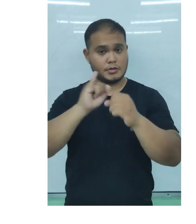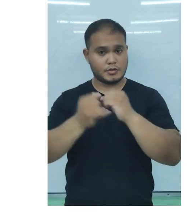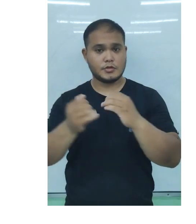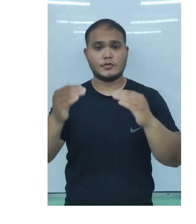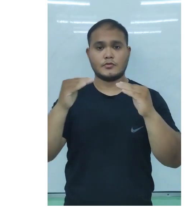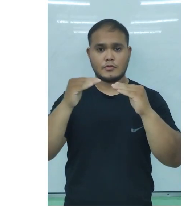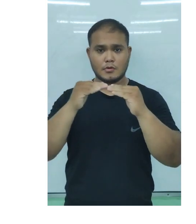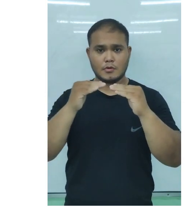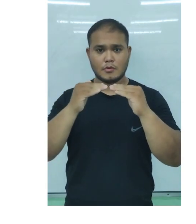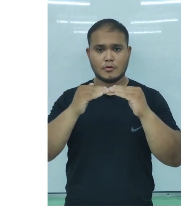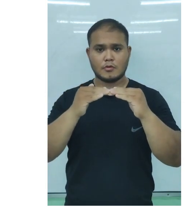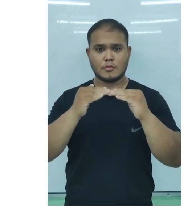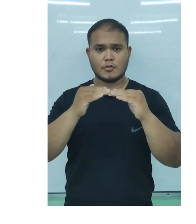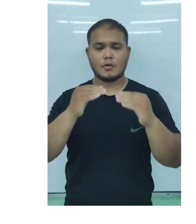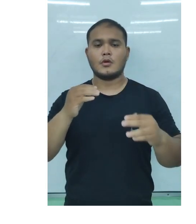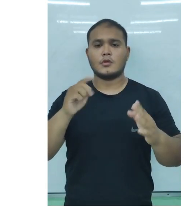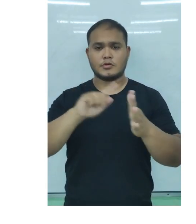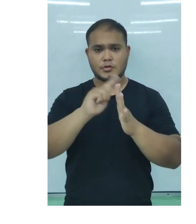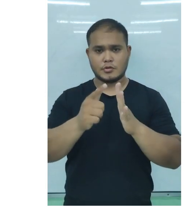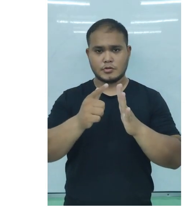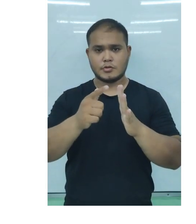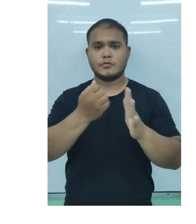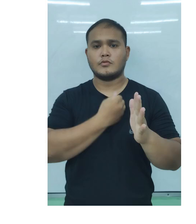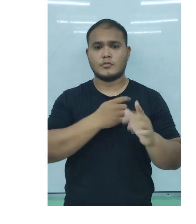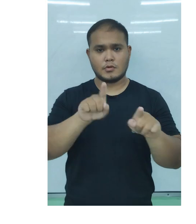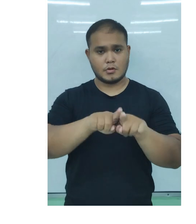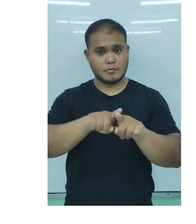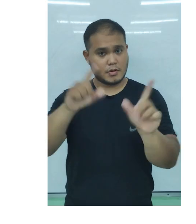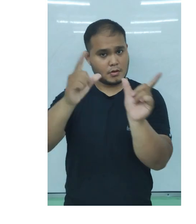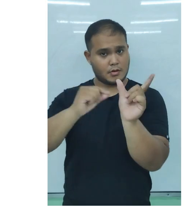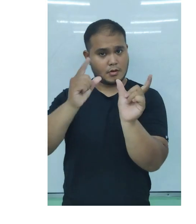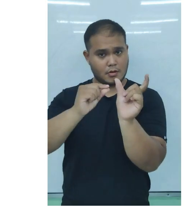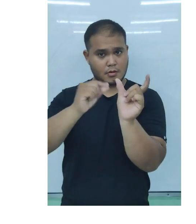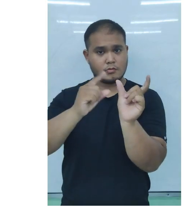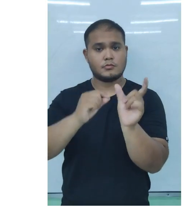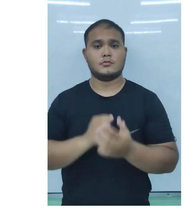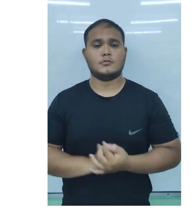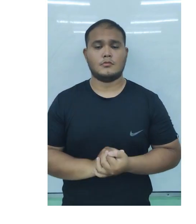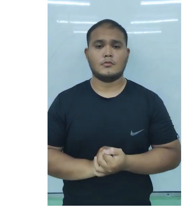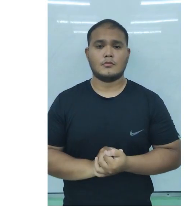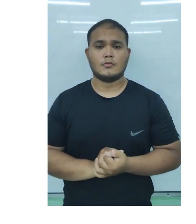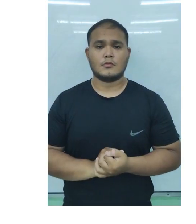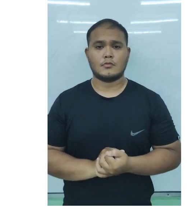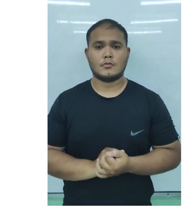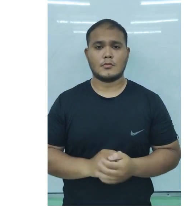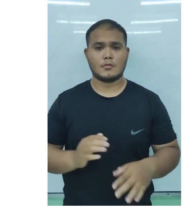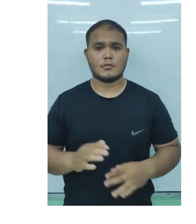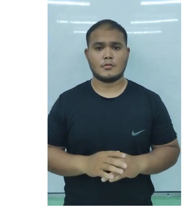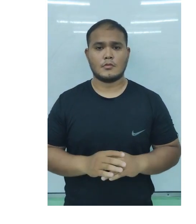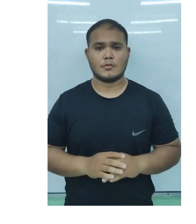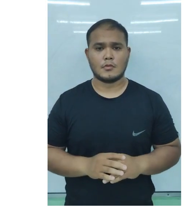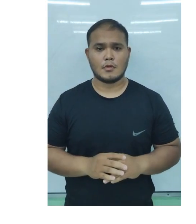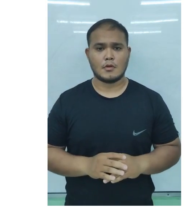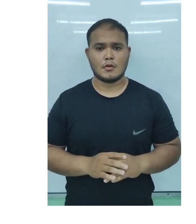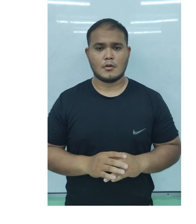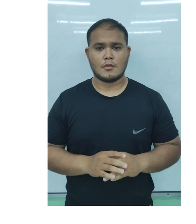Então, aqui a gente tem maiores insulas amo, magister insula maiore est. Aqui é o